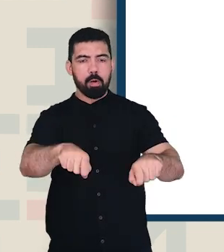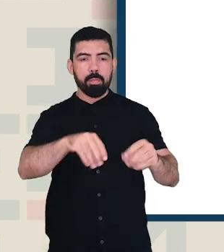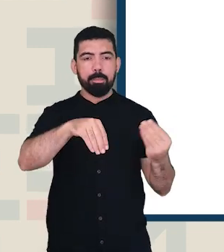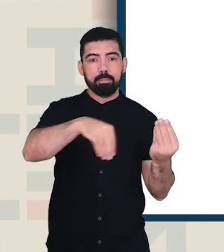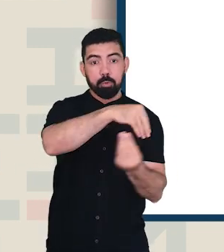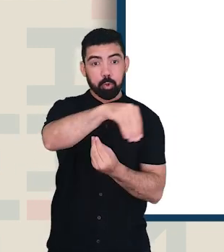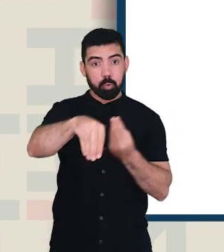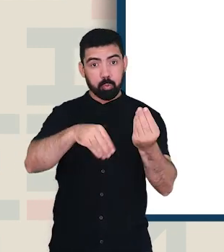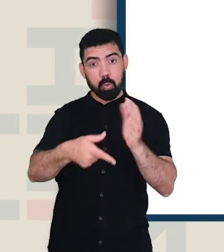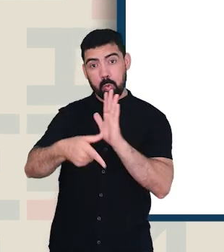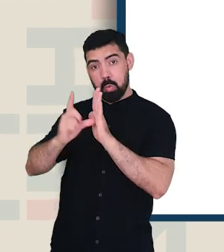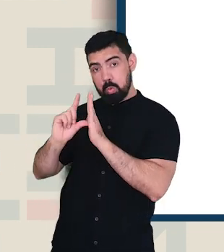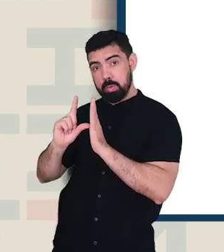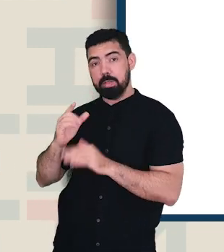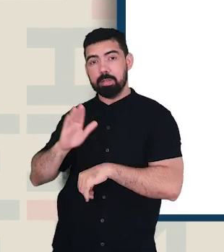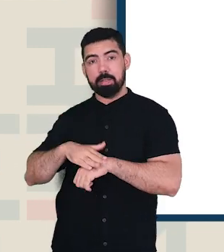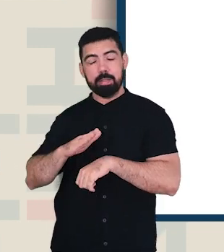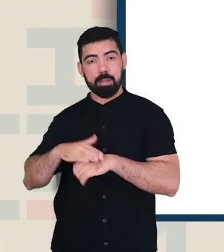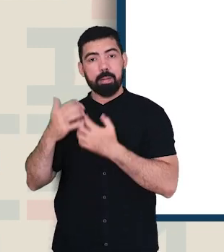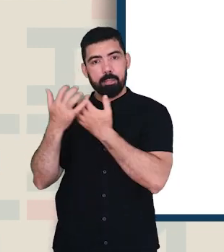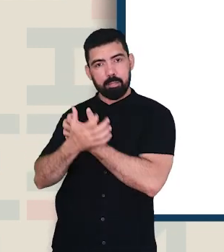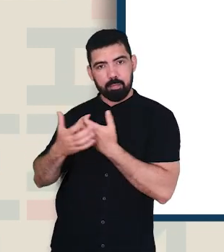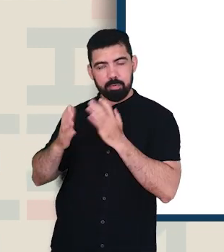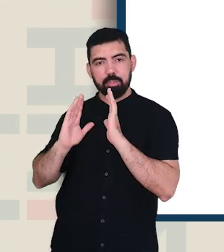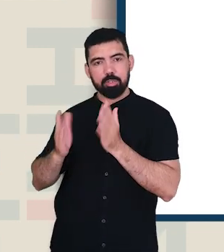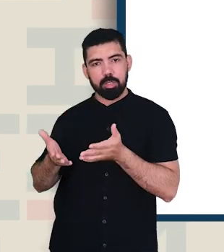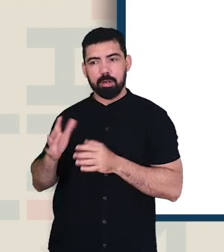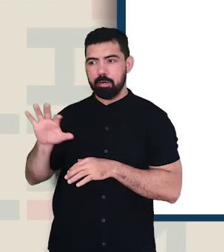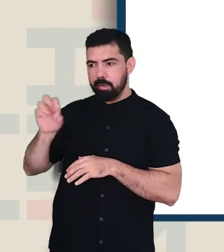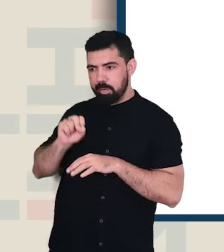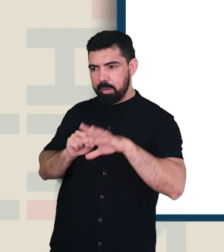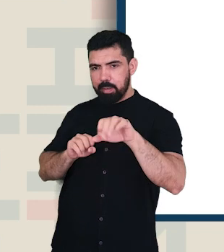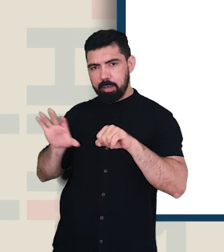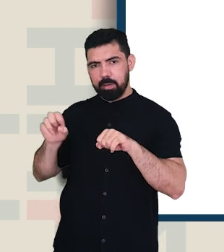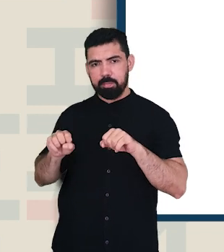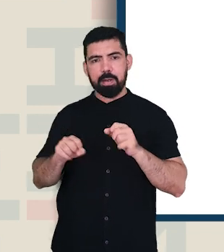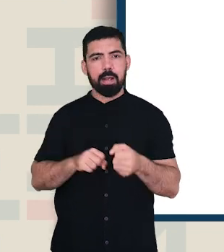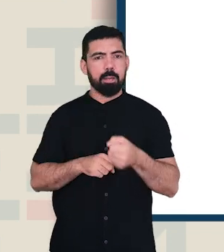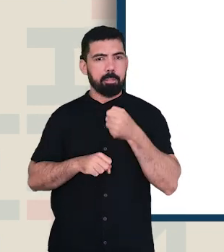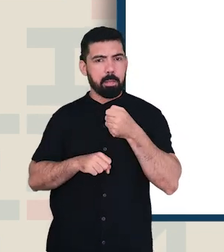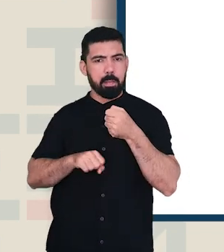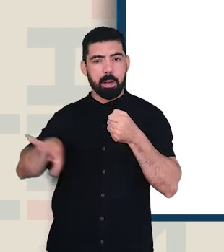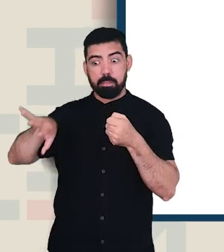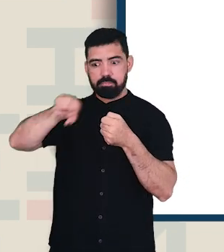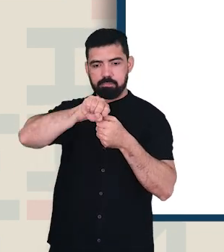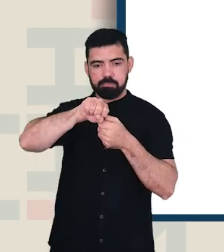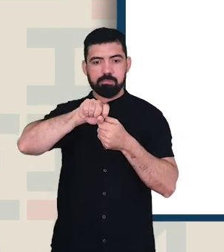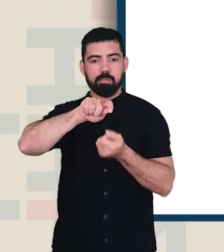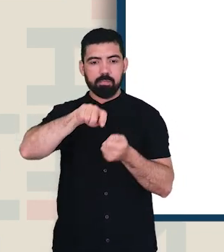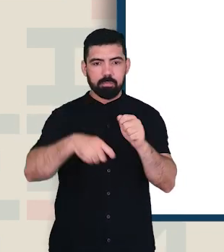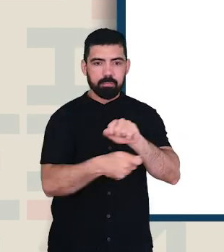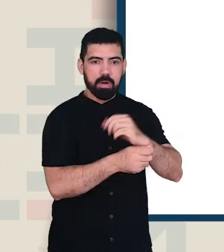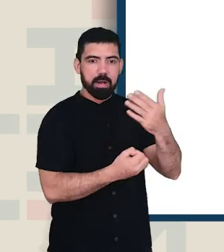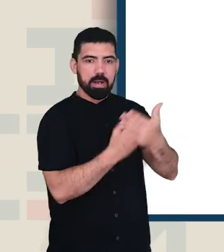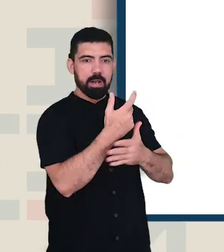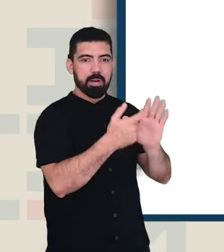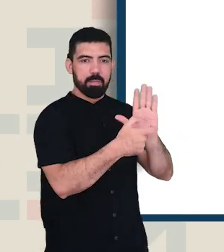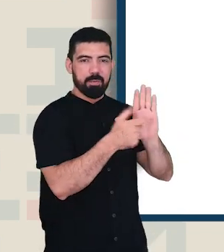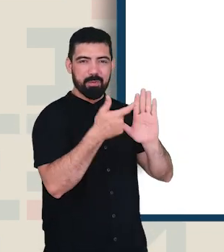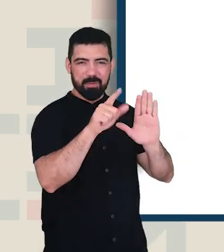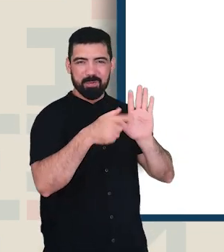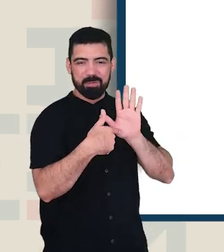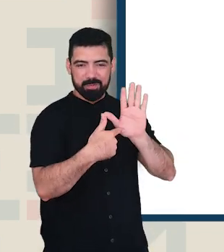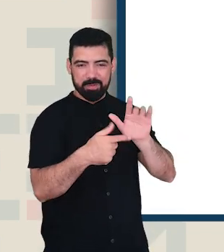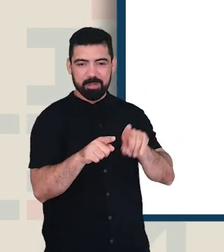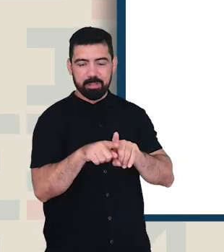misturando com aqueles outros sons que a gente vai captando com o microfone, processando naquele outro programa. Eu